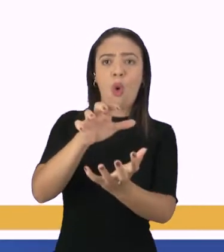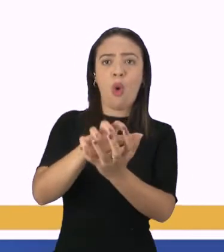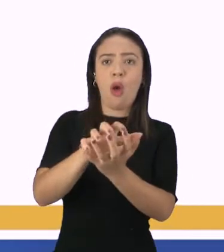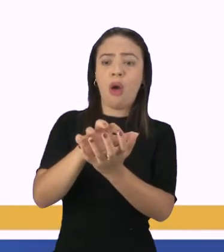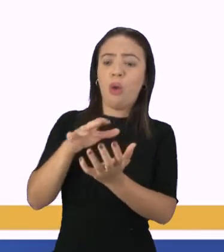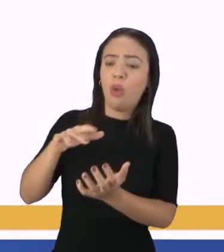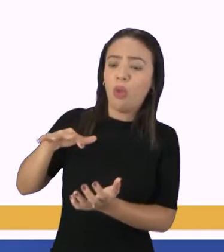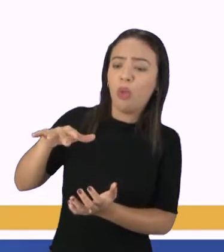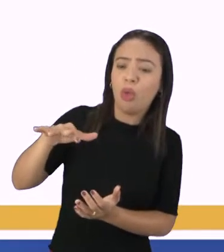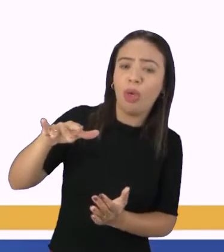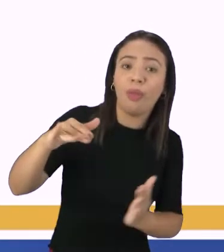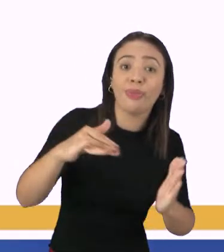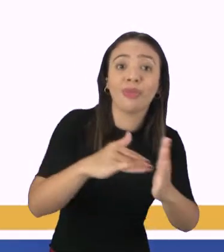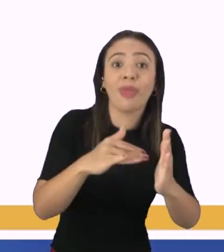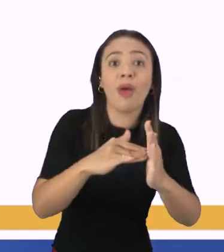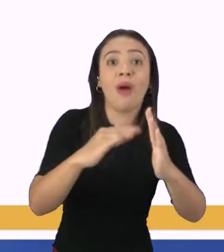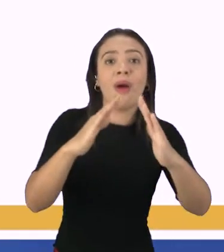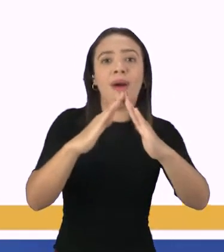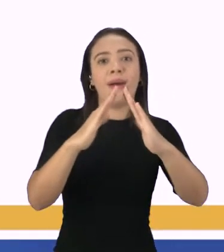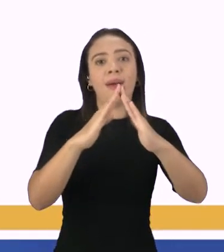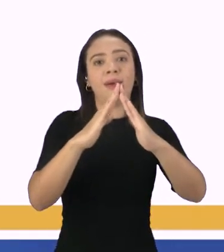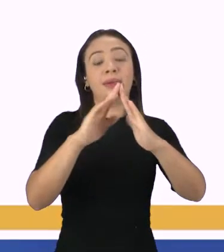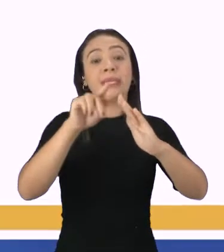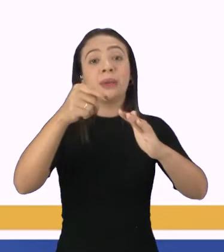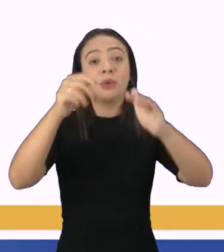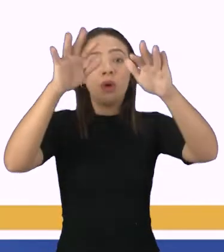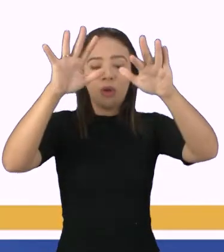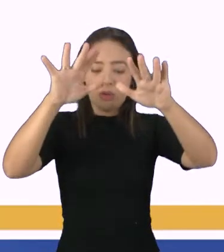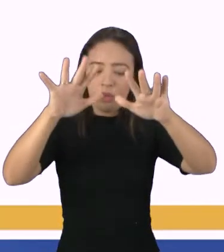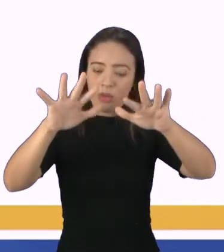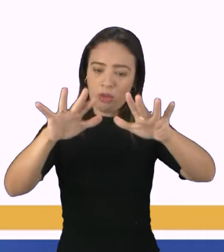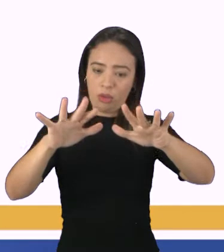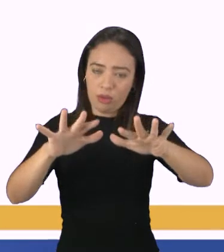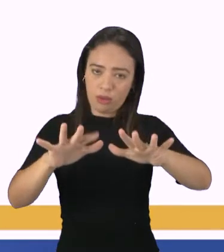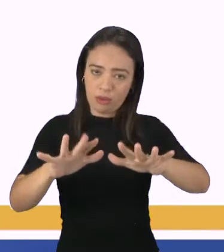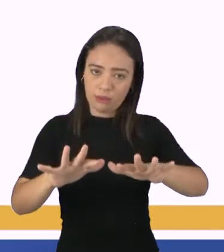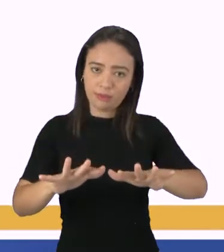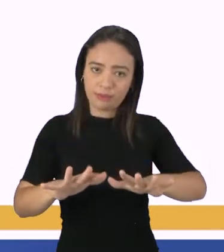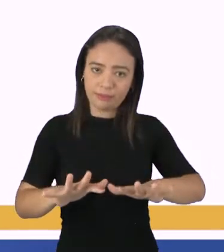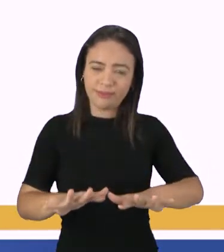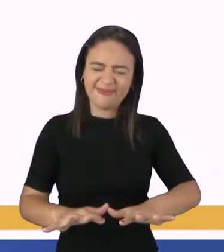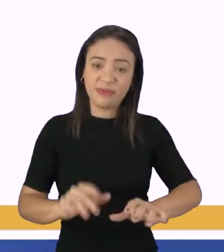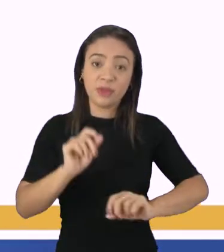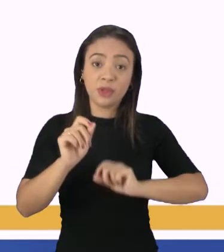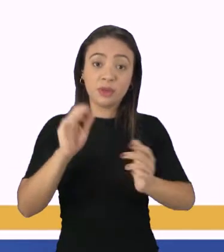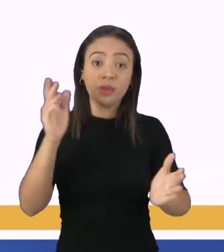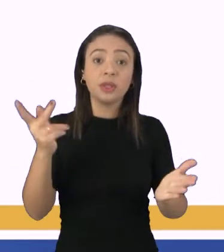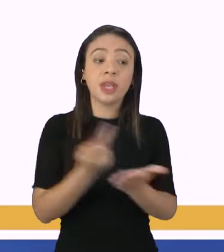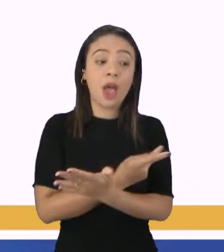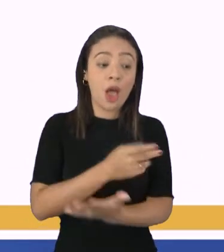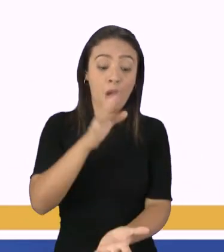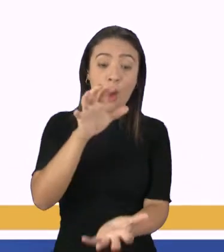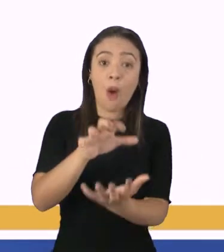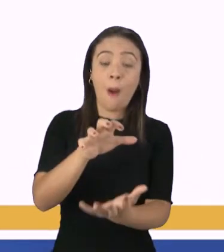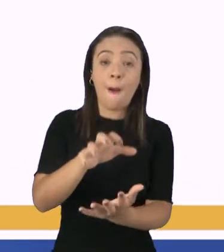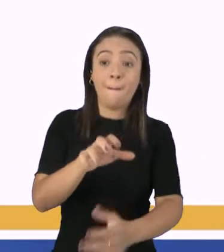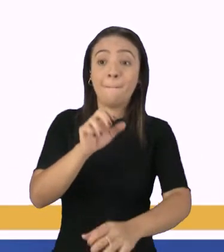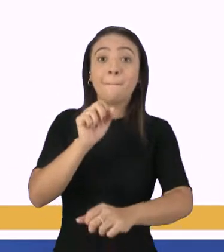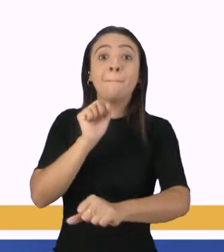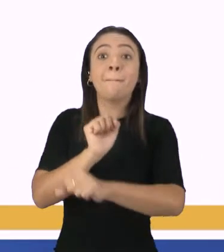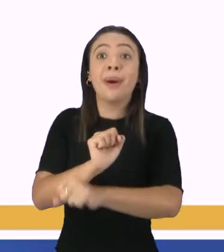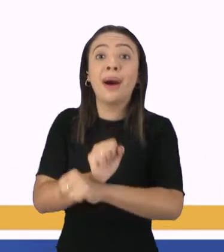levado até uma residência e após o vazamento e diminuição das águas, o réptil acabou ficando